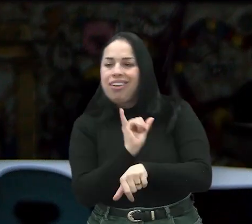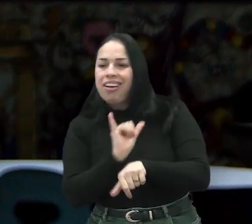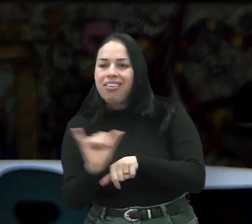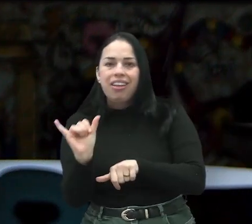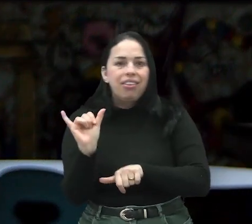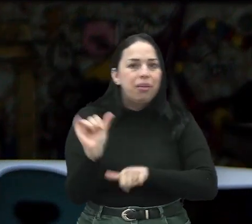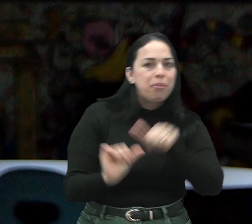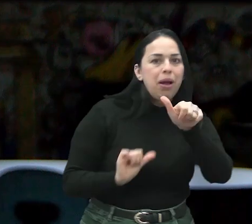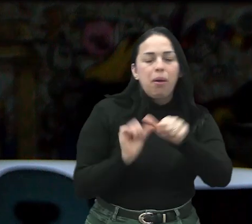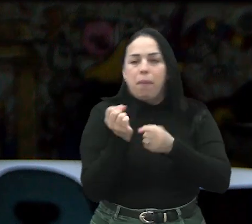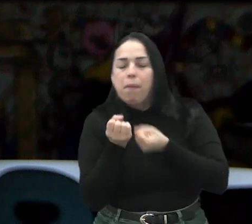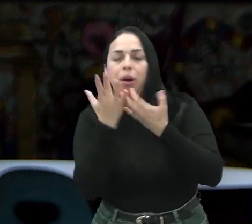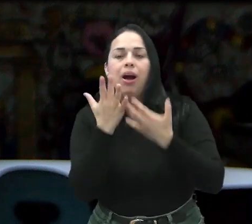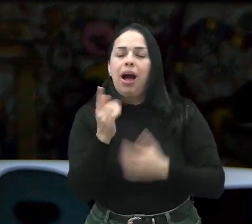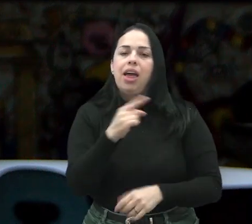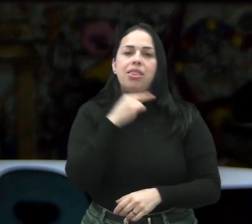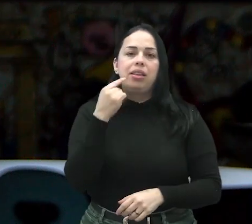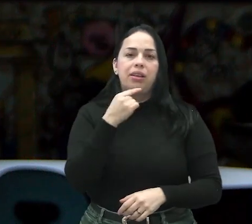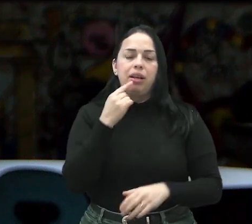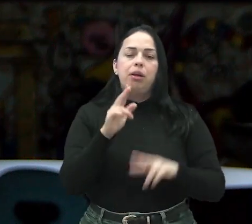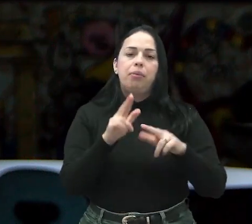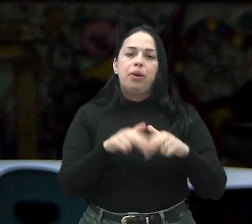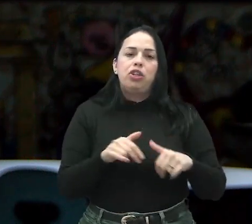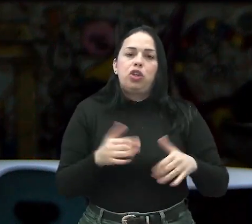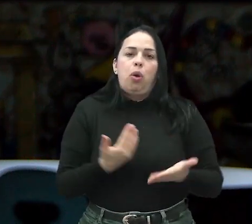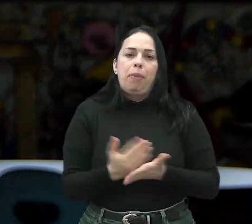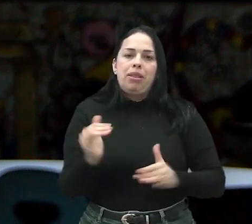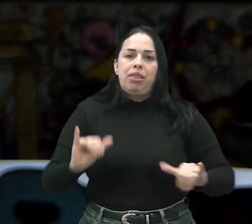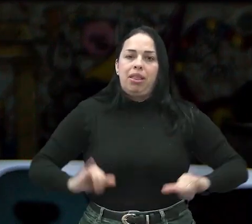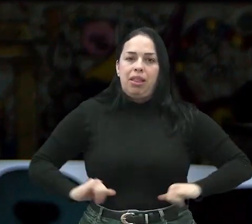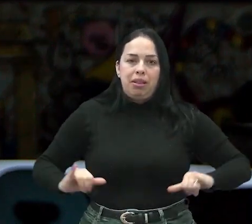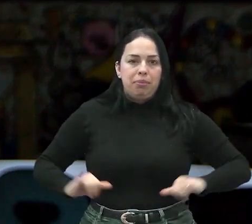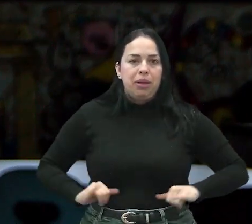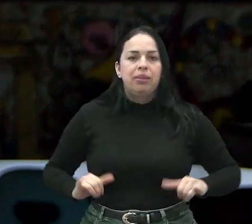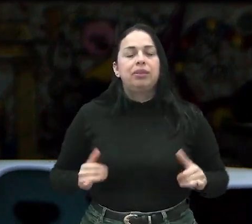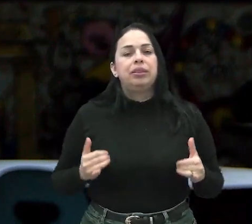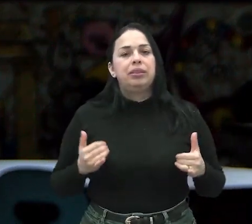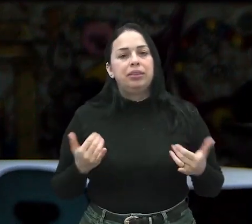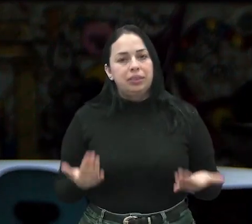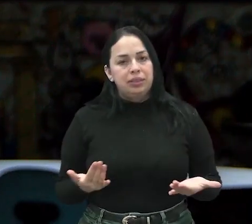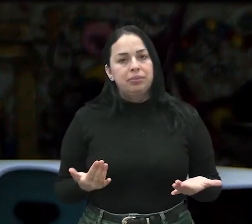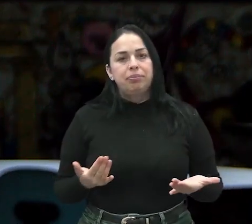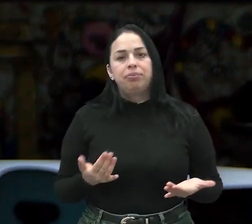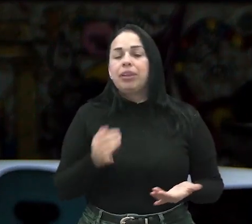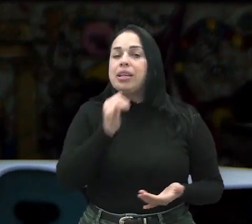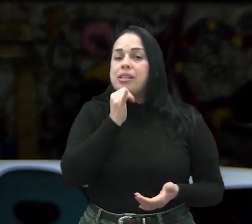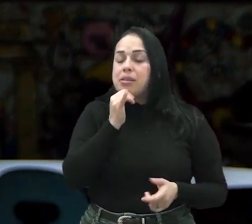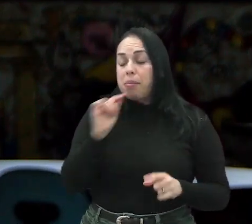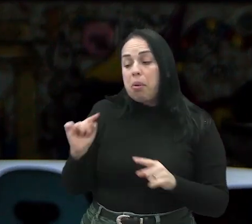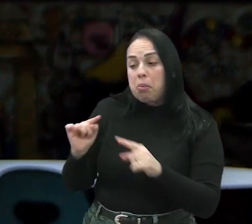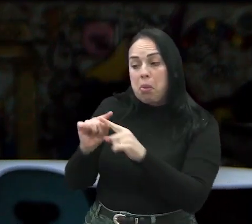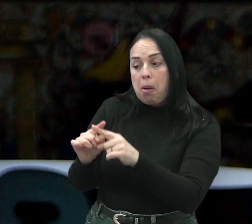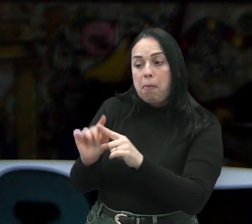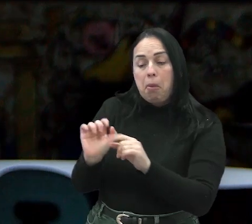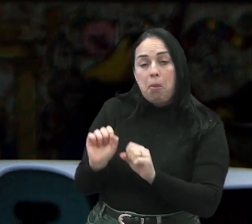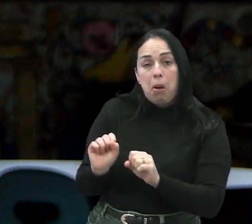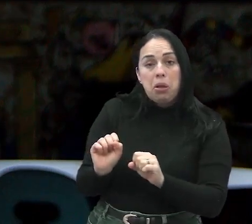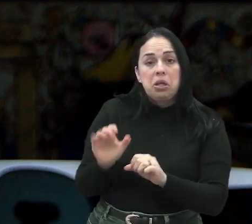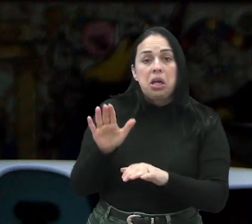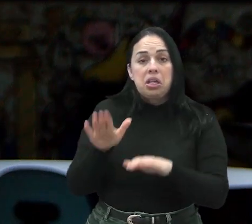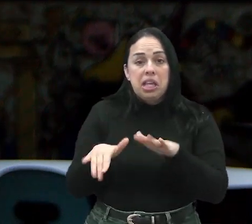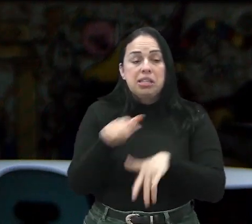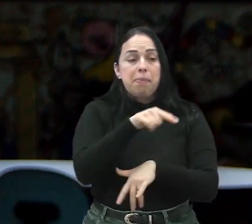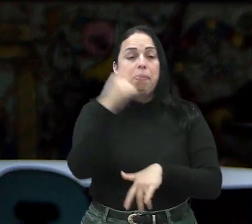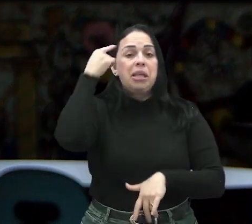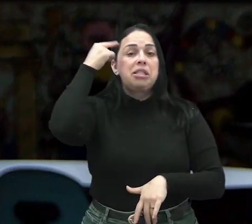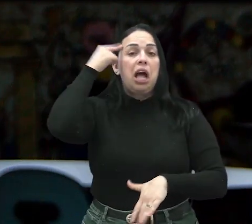encontraram caminhos para extravasar isso. É comum que no sofrimento a gente crie válvulas de escape. O bets pode ser uma